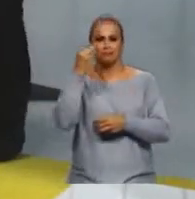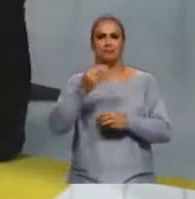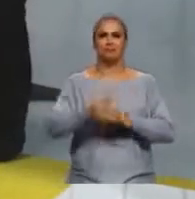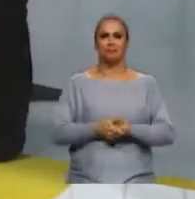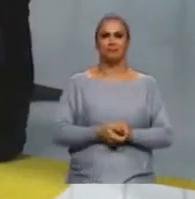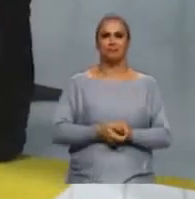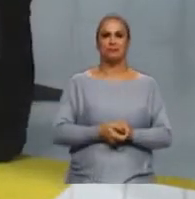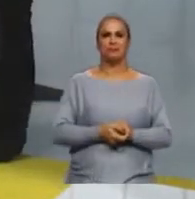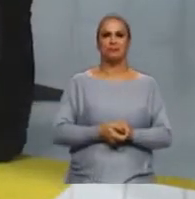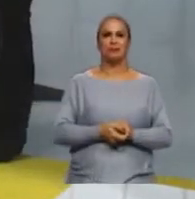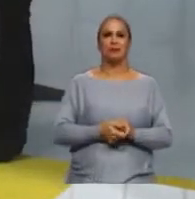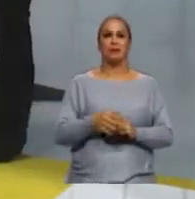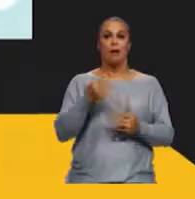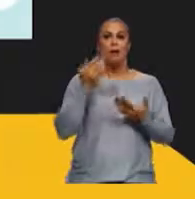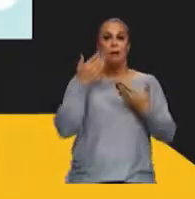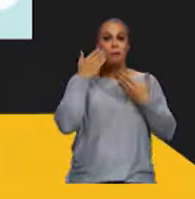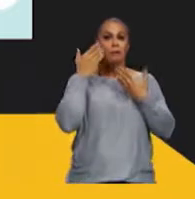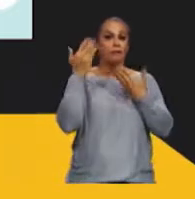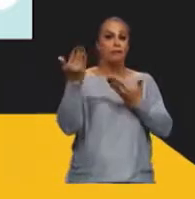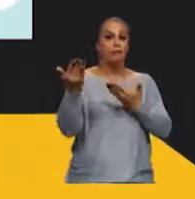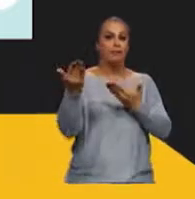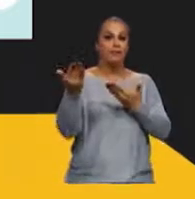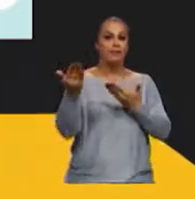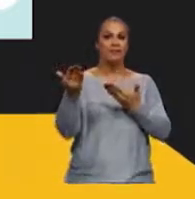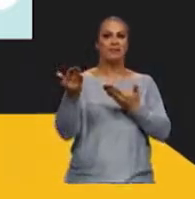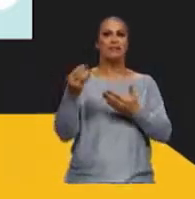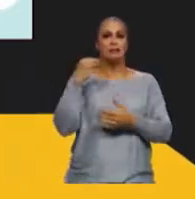Esse é o pulmão que nós construímos, fica dessa forma.